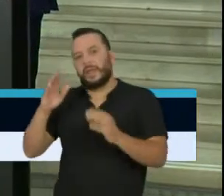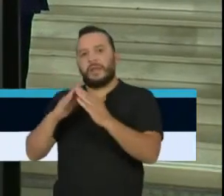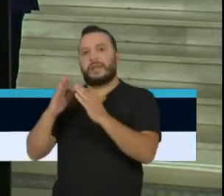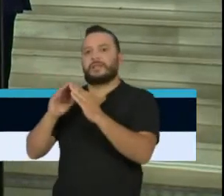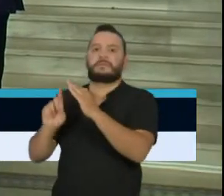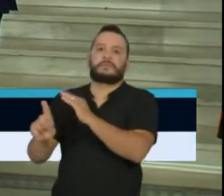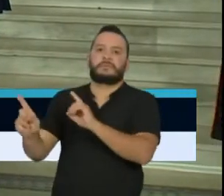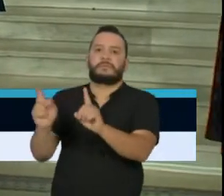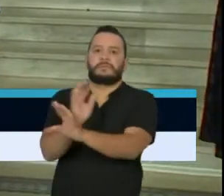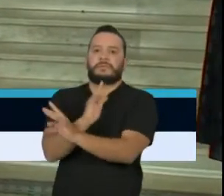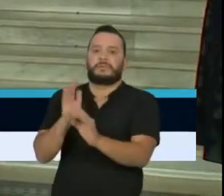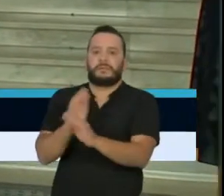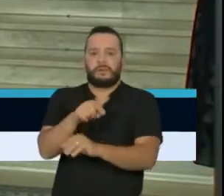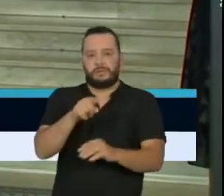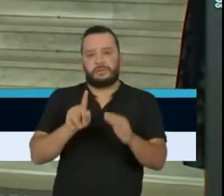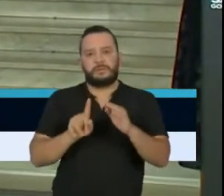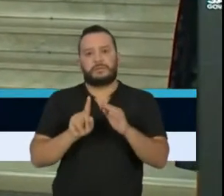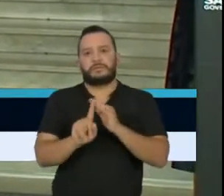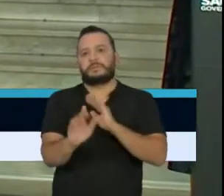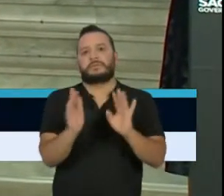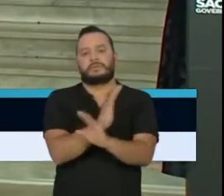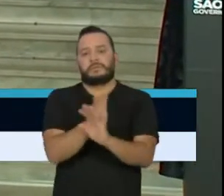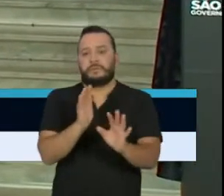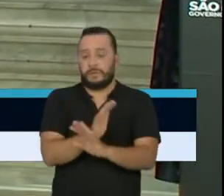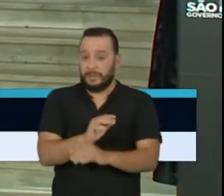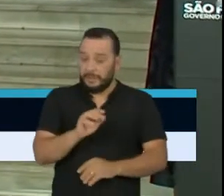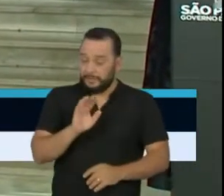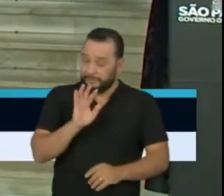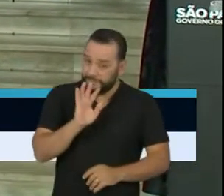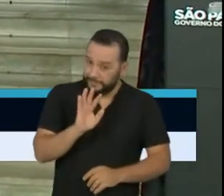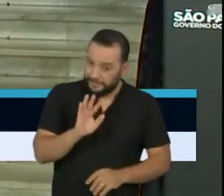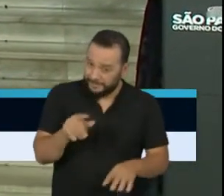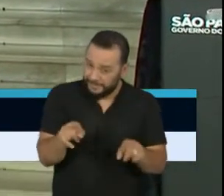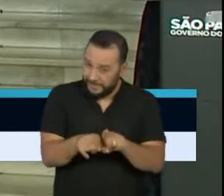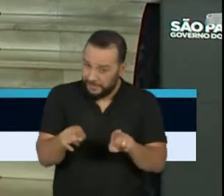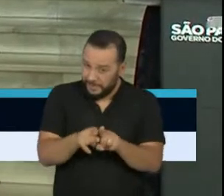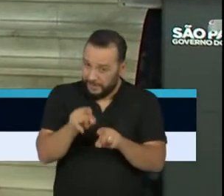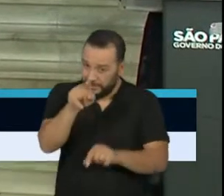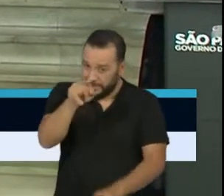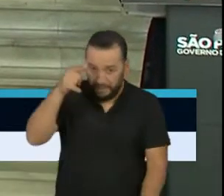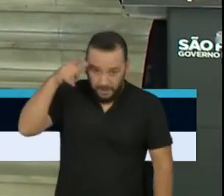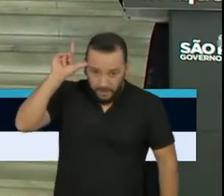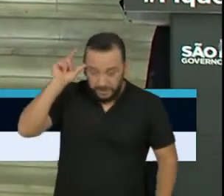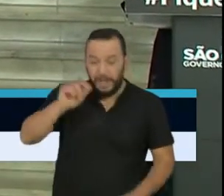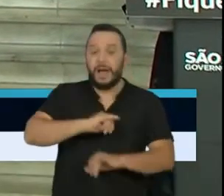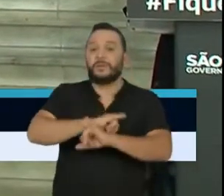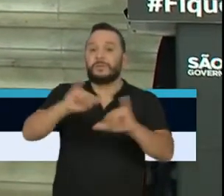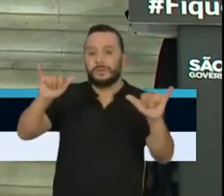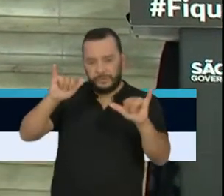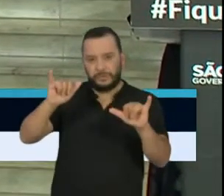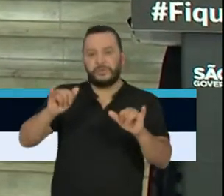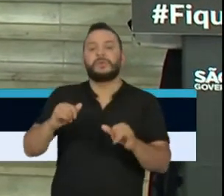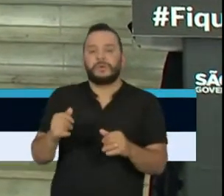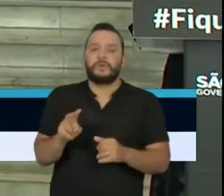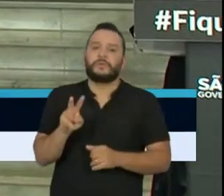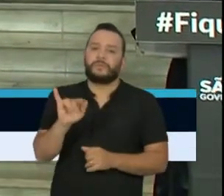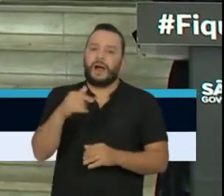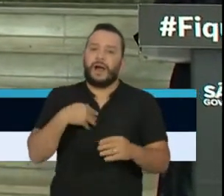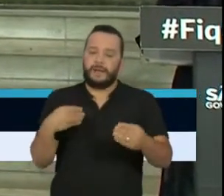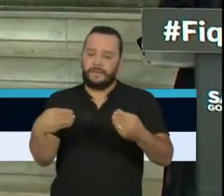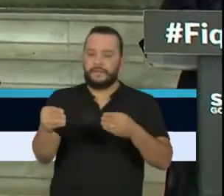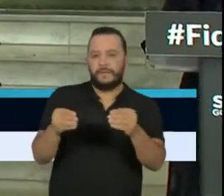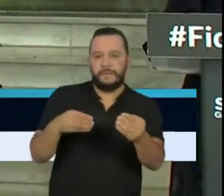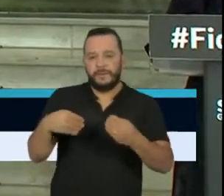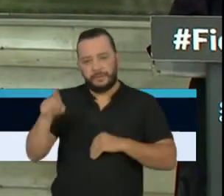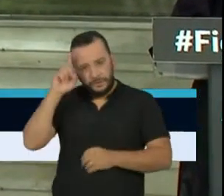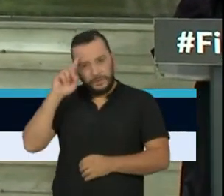ter provocado um efeito psicológico, já ter anunciado ontem que a quarentena vai ser relaxada a partir do